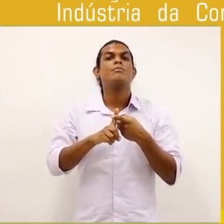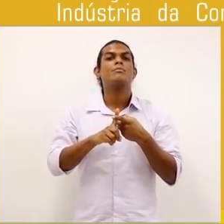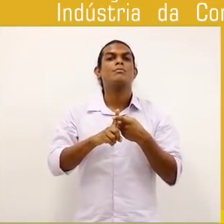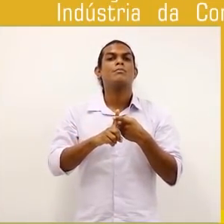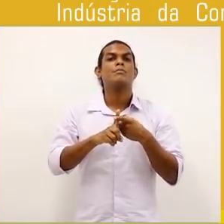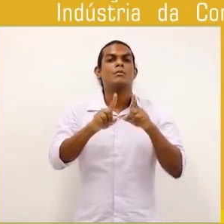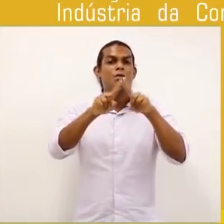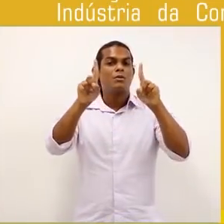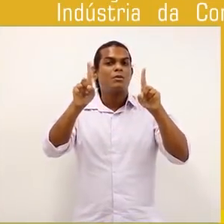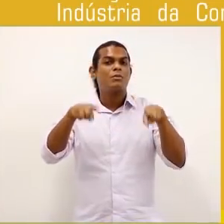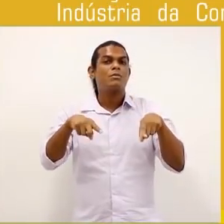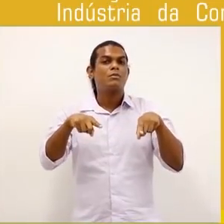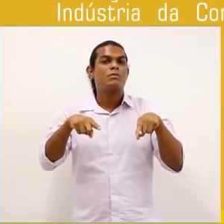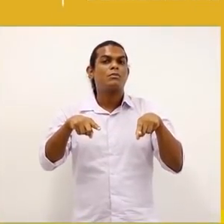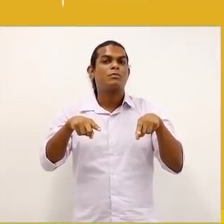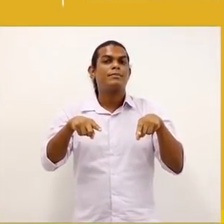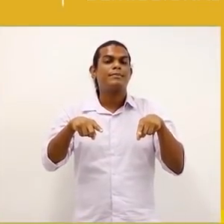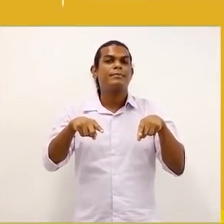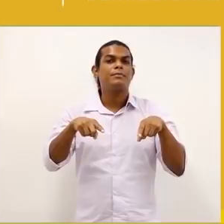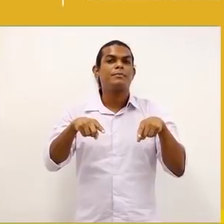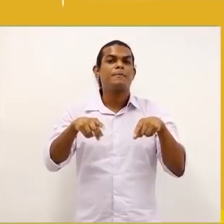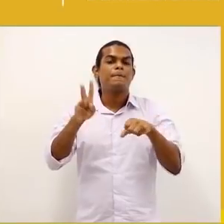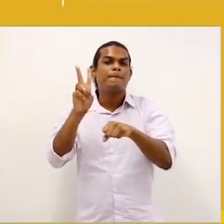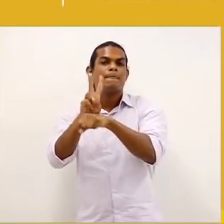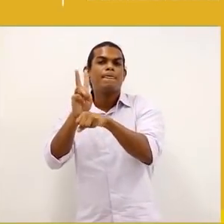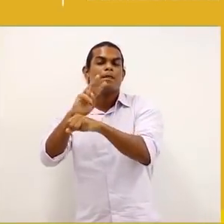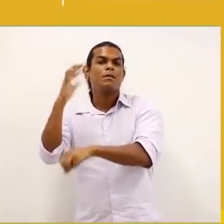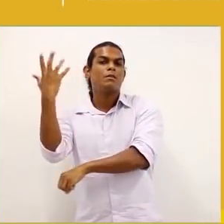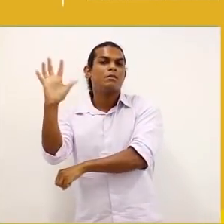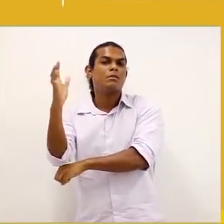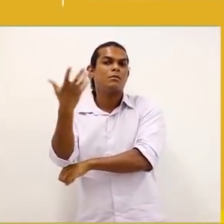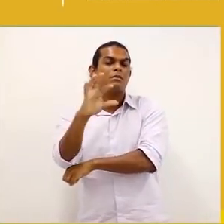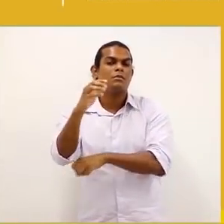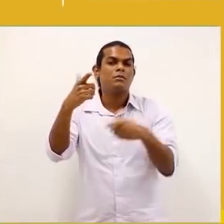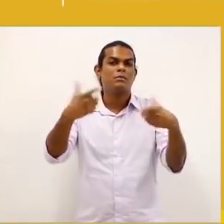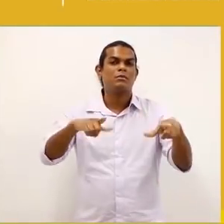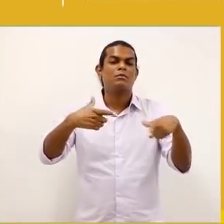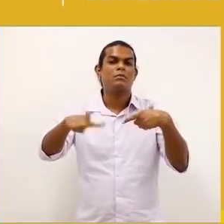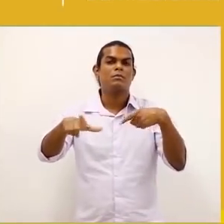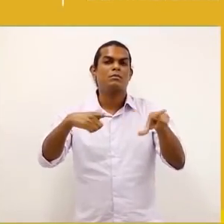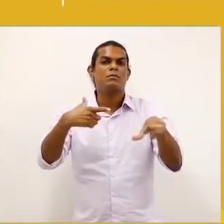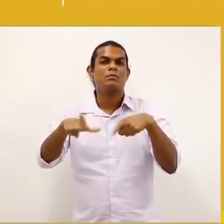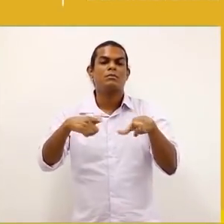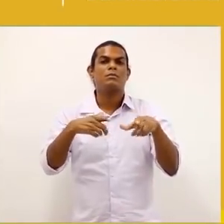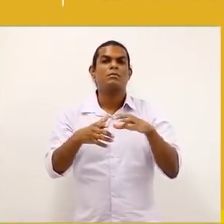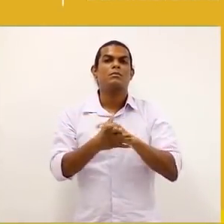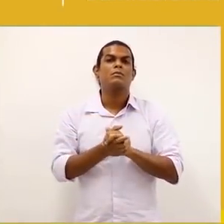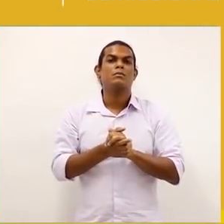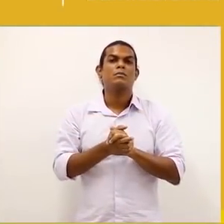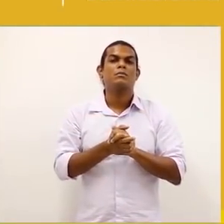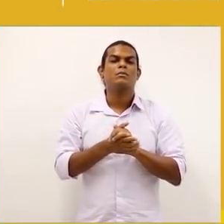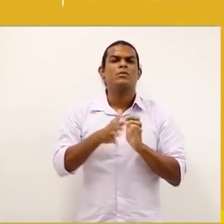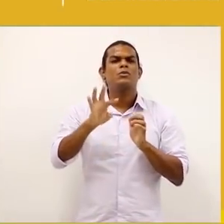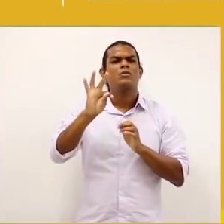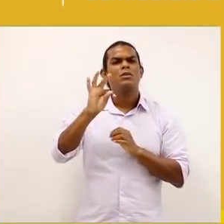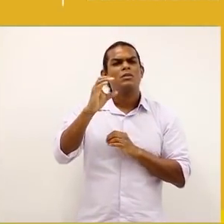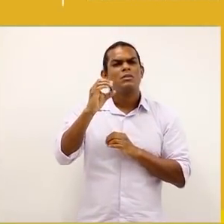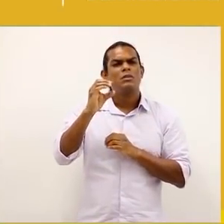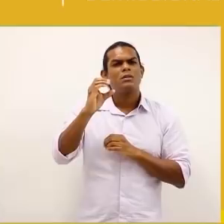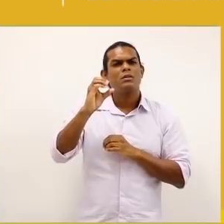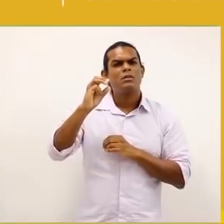do Trabalho na Indústria da Construção Civil. Bom, o PCMSO, ele é da